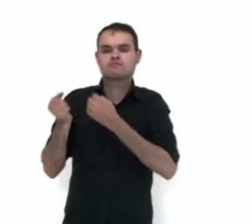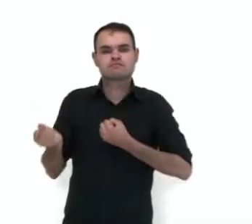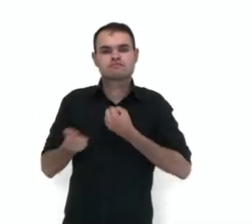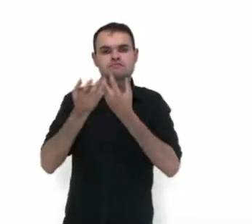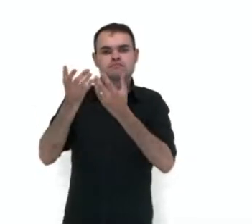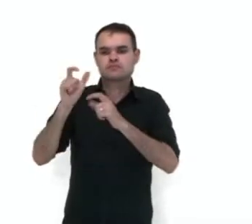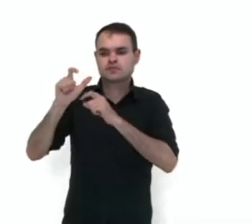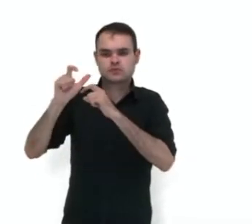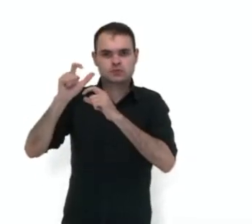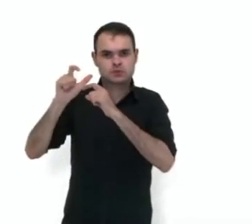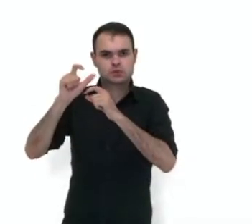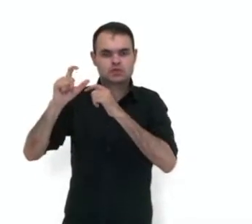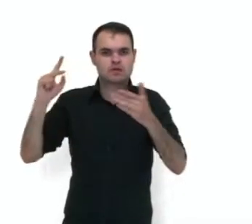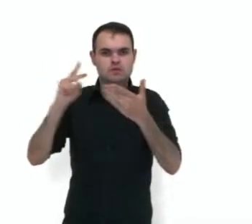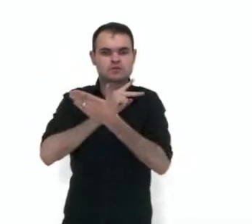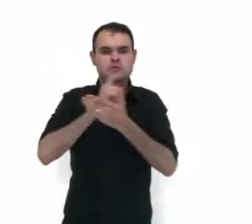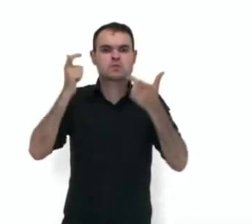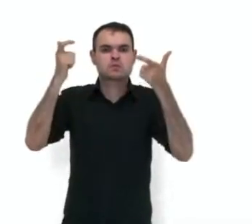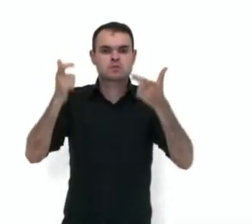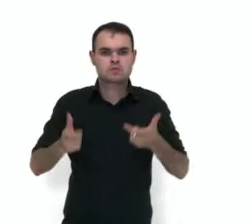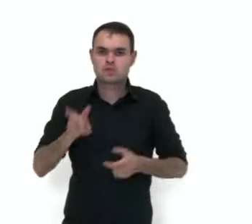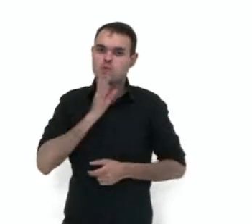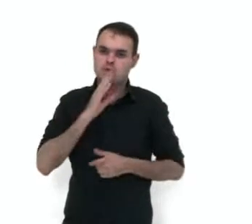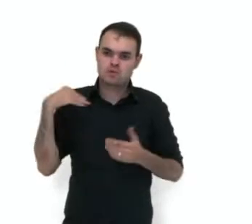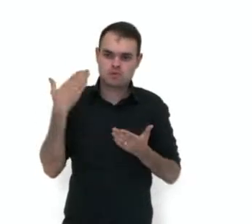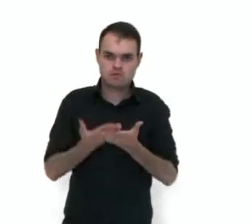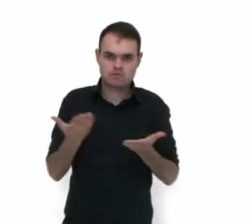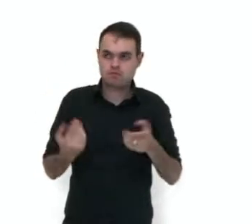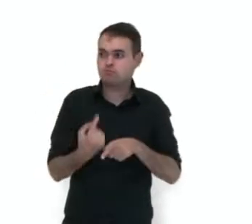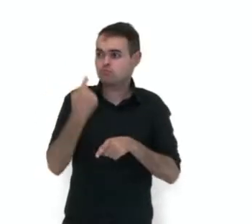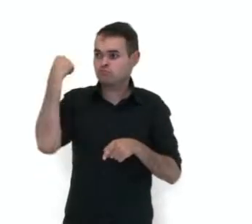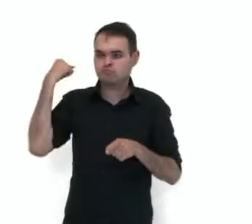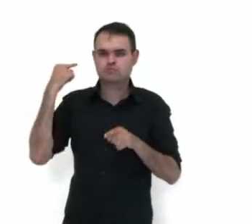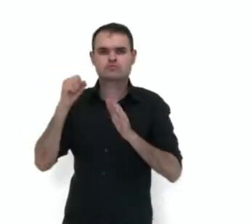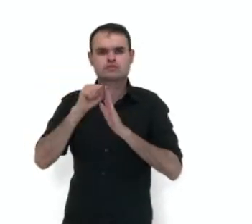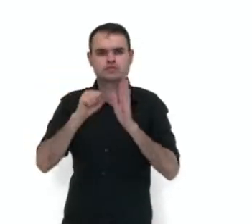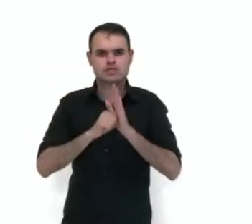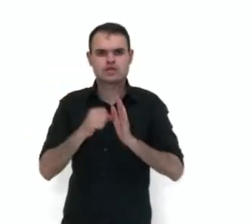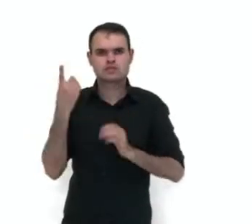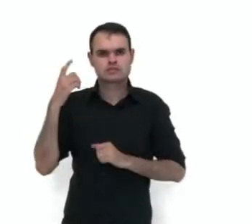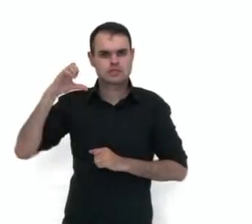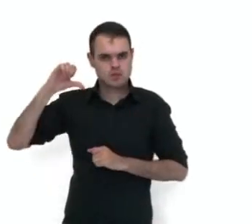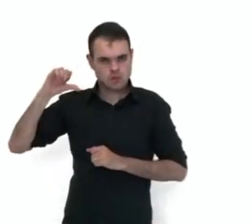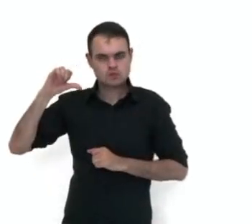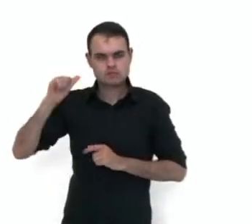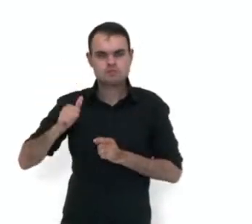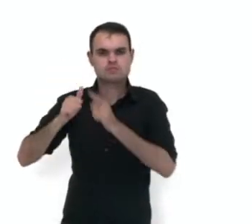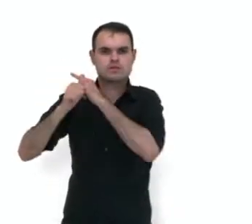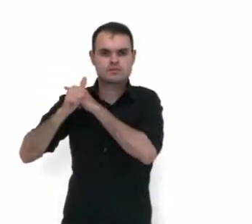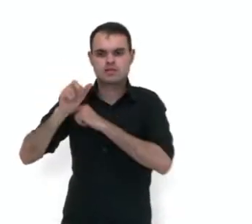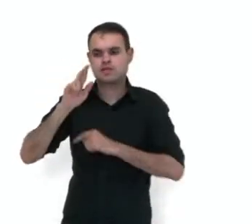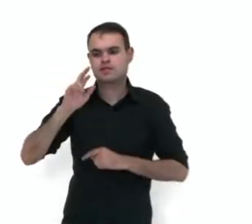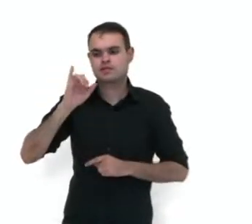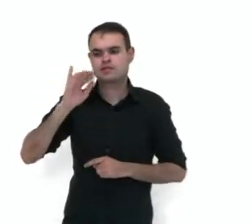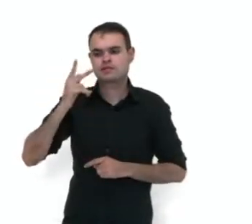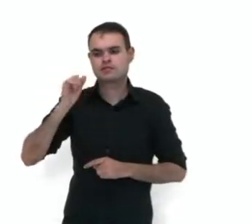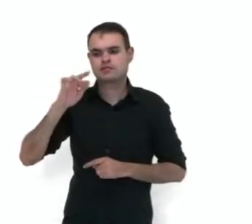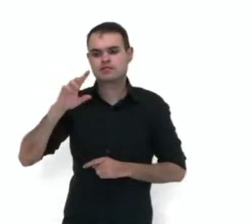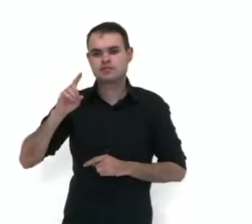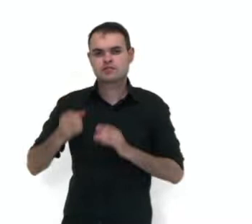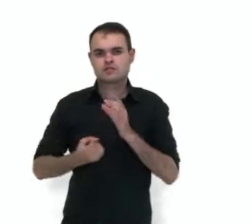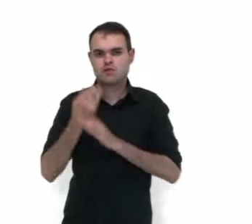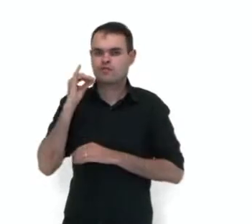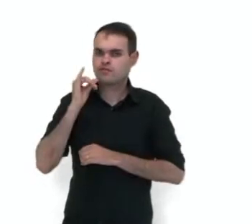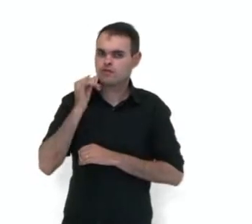manifestações de histórias em quadrinhos conforme conhecemos hoje data no início do século 19 Richard os Cold criou uma